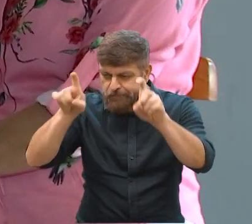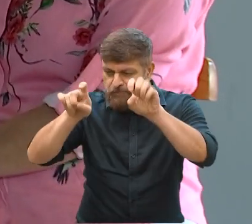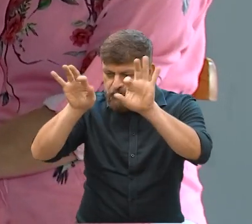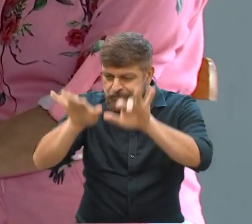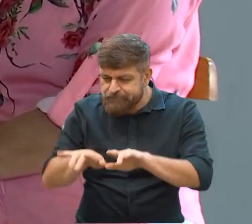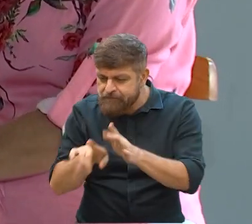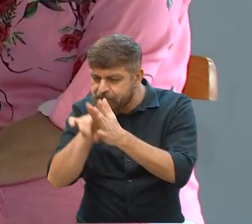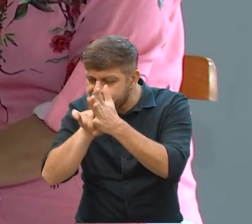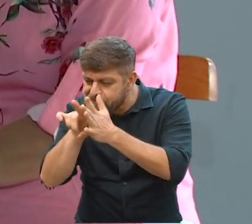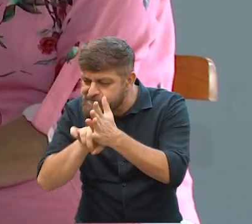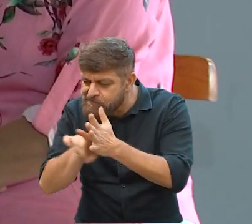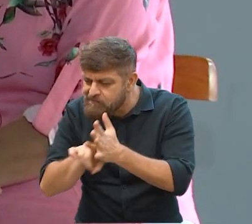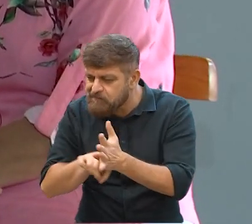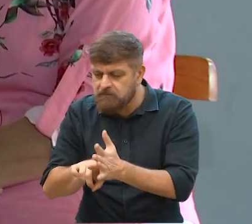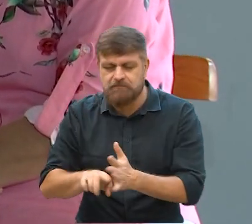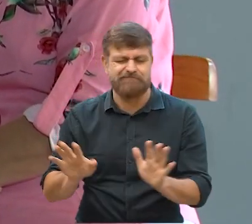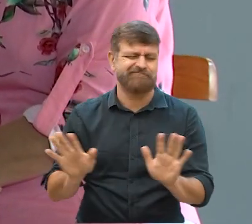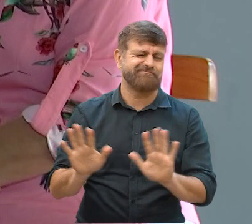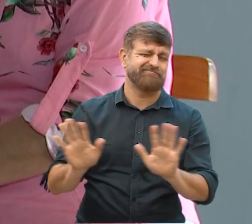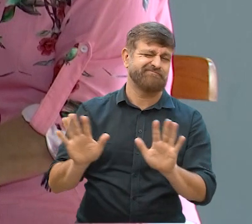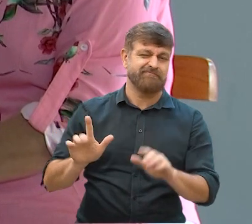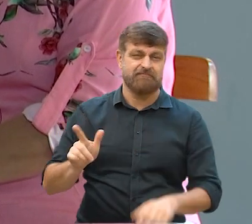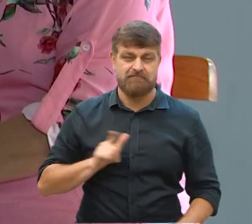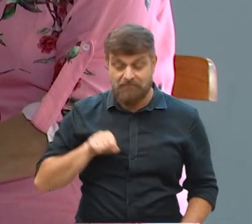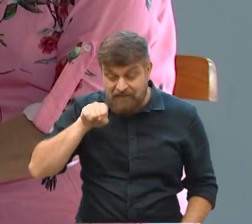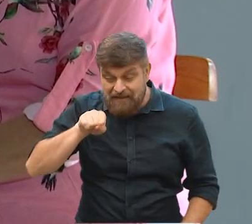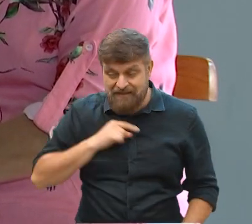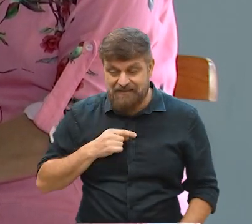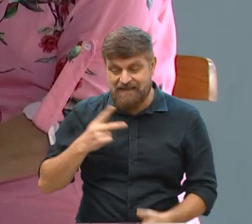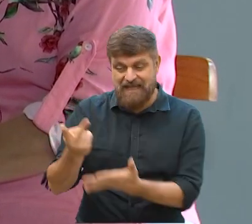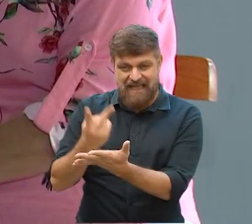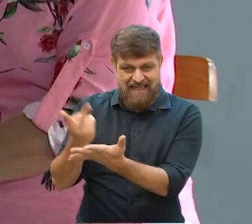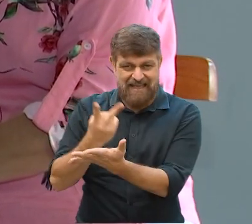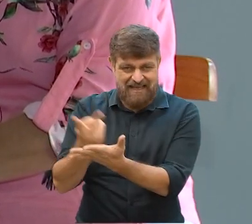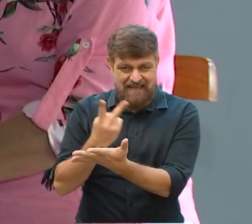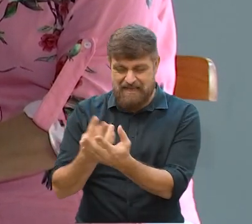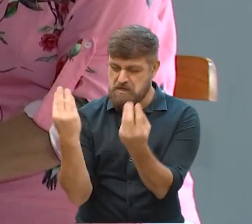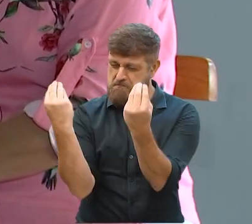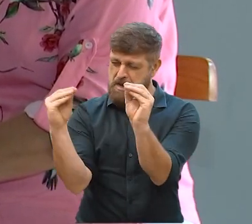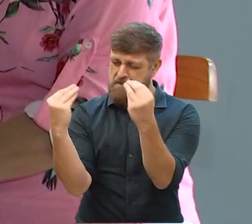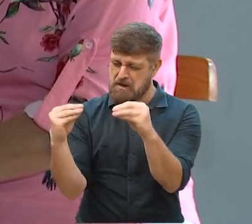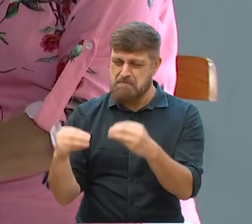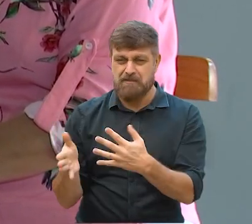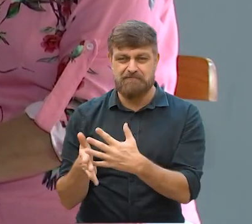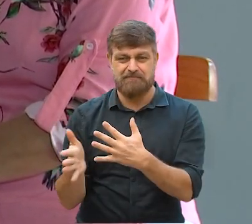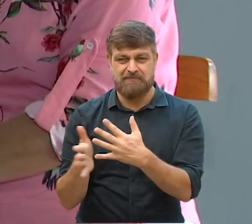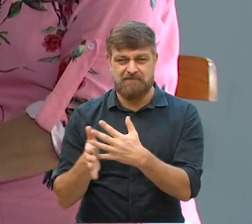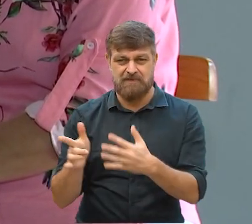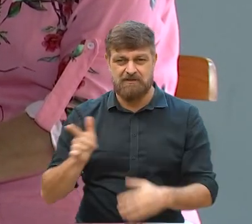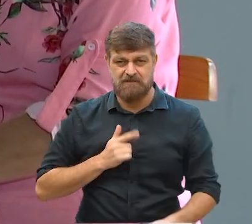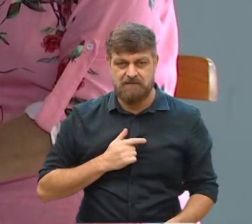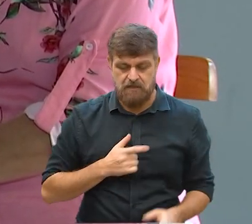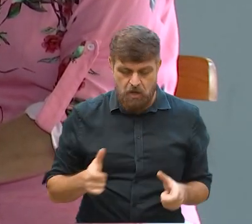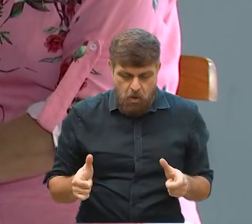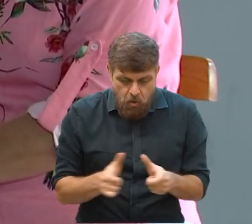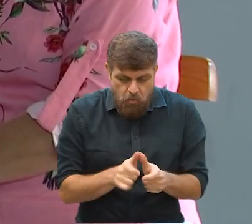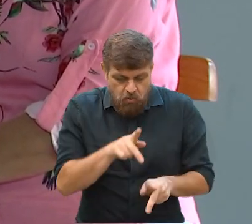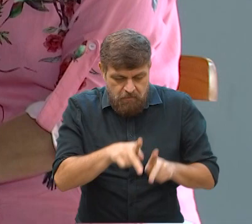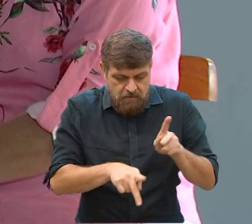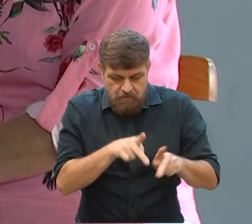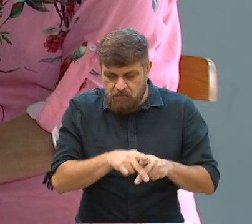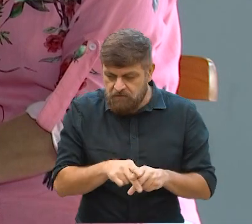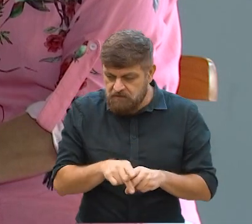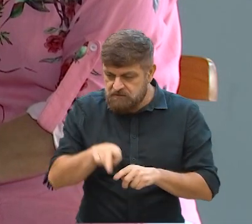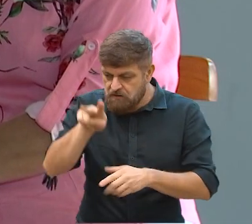que tem tudo que ele fala. Exatamente. Né? E às vezes, informações que são, às vezes, recomendadas por uma pequena parcela